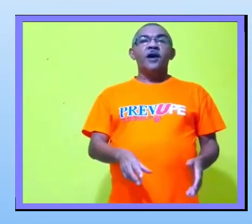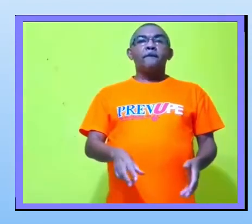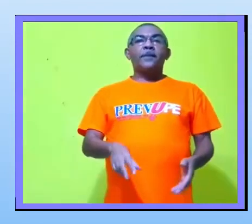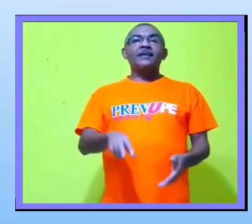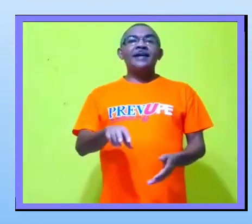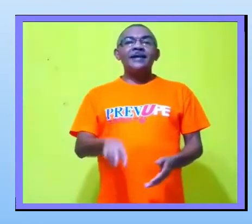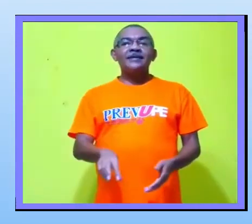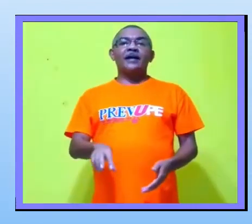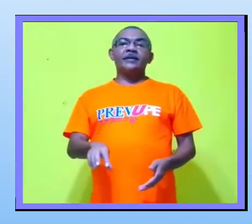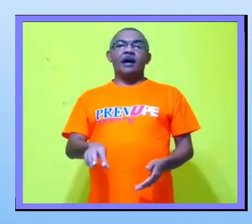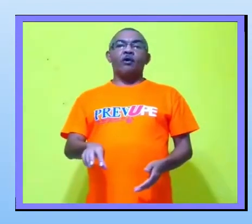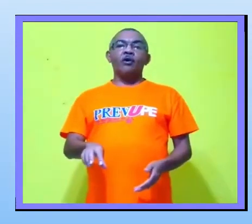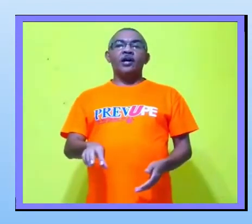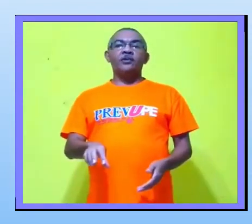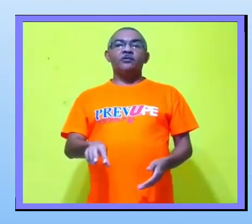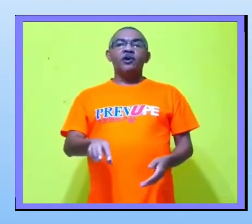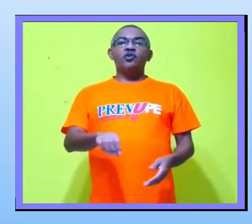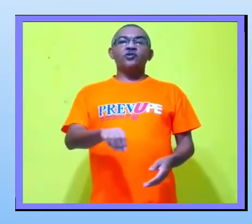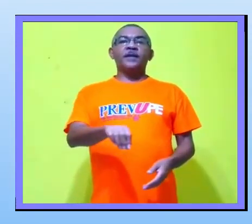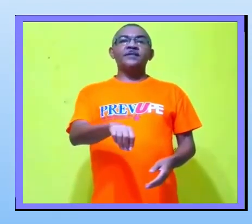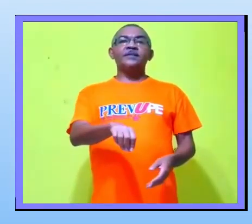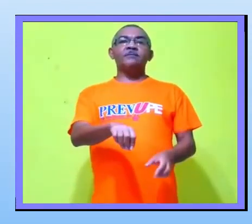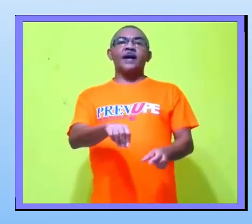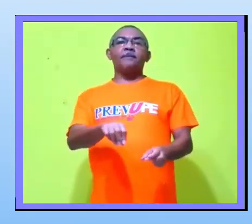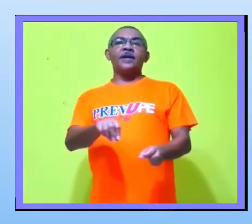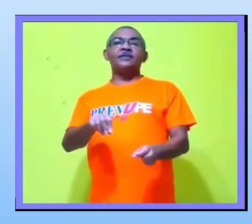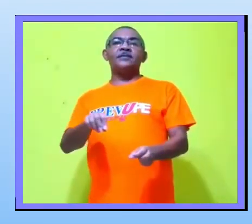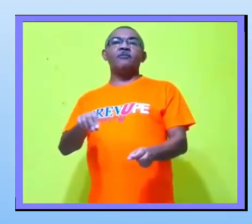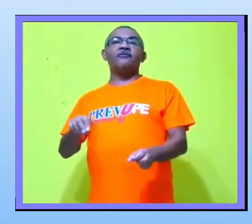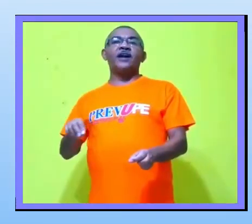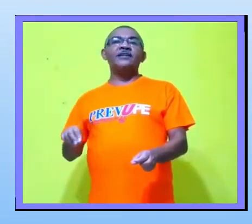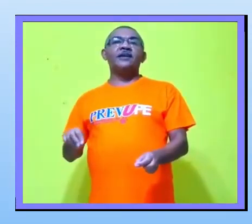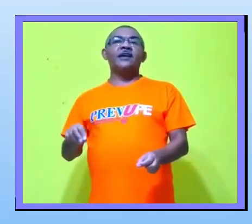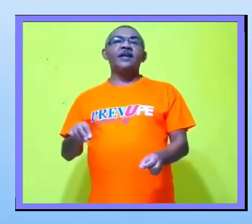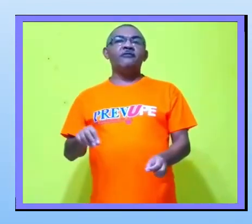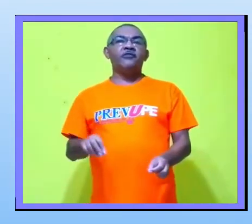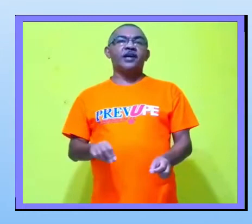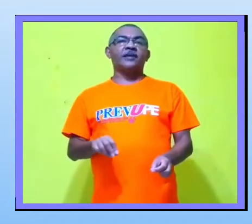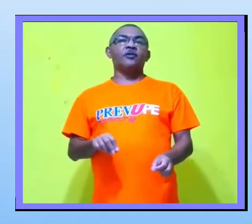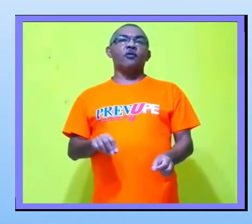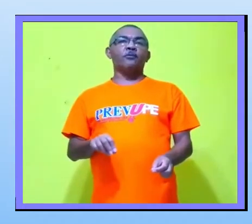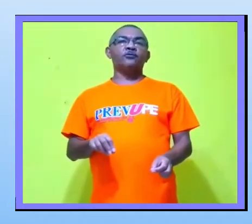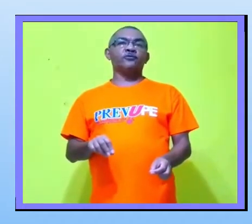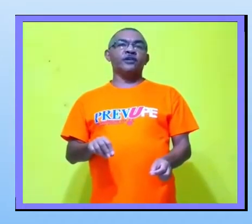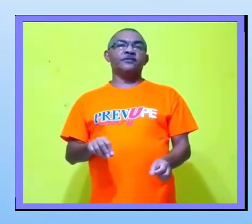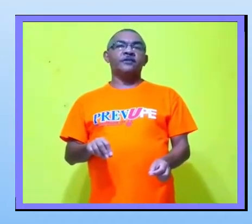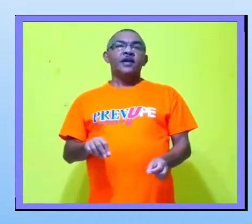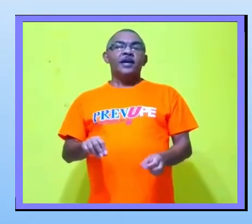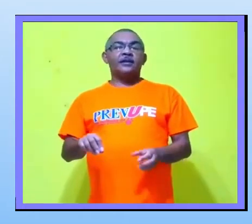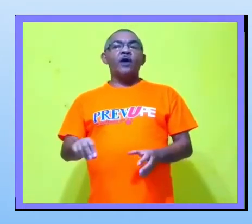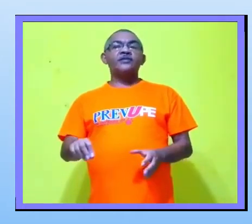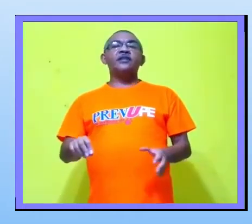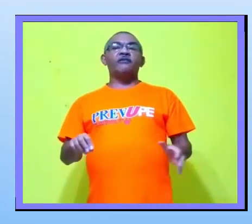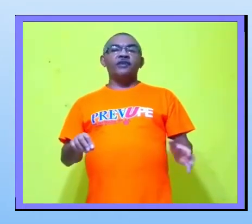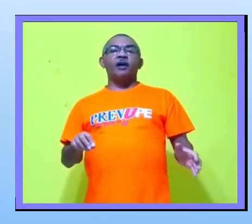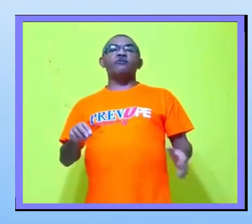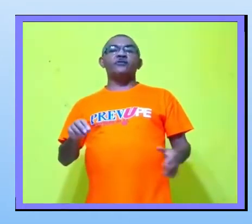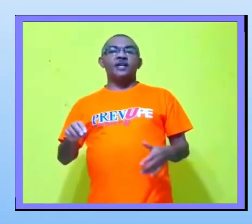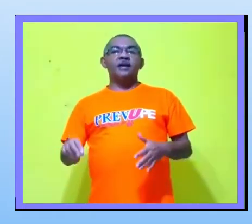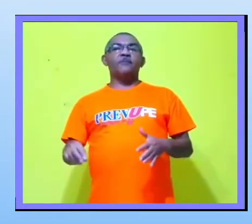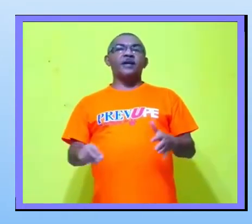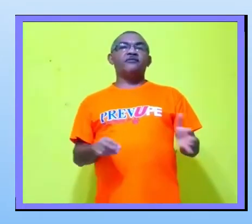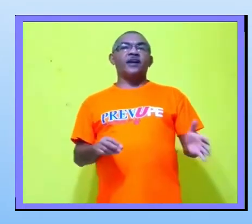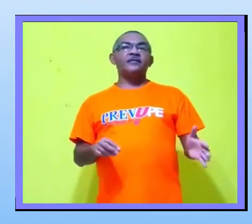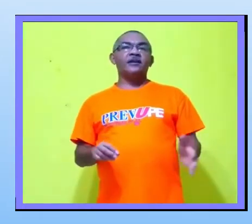orgânicos. Para ter esse radical orgânico, nós precisamos apenas ter uma valência livre em cada composto desse. Então, a gente está vendo